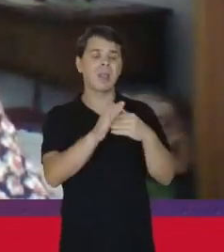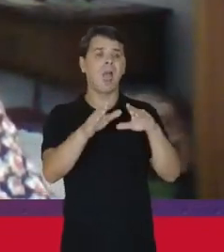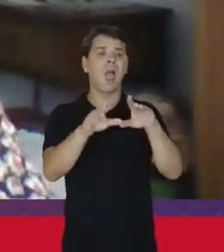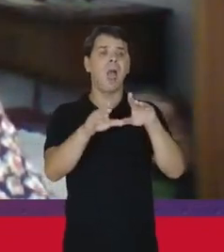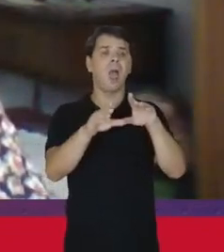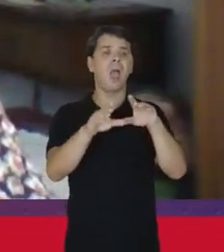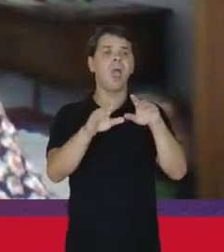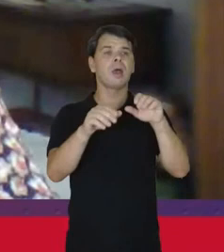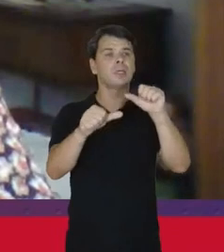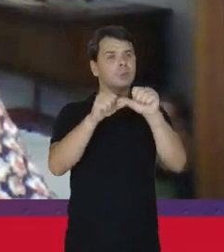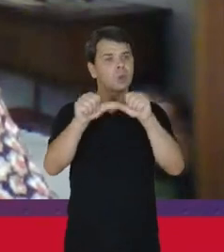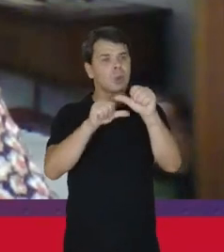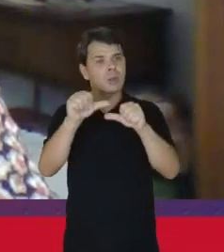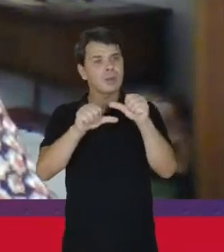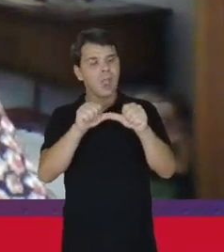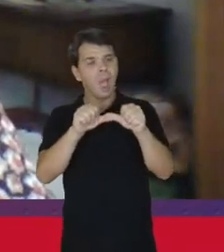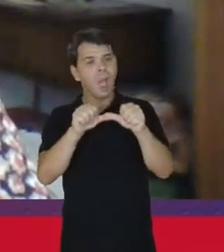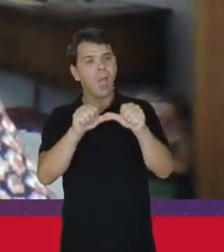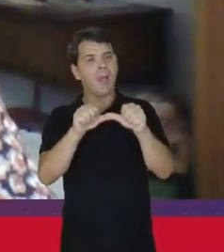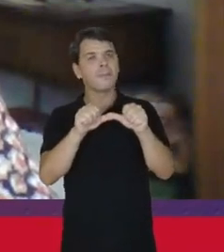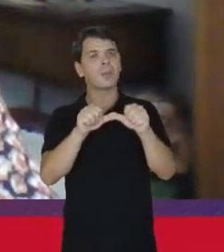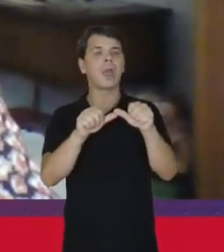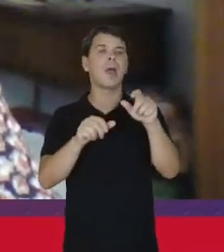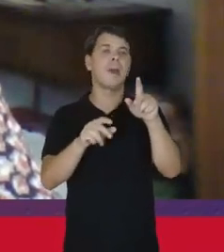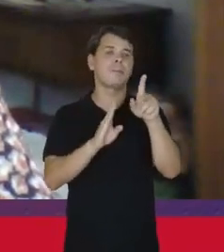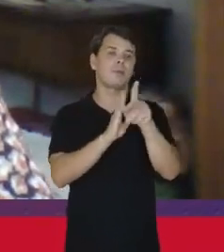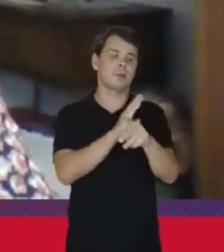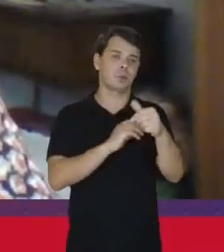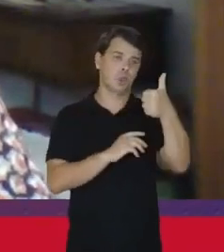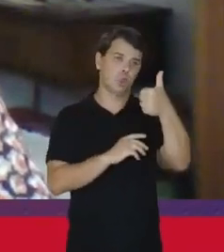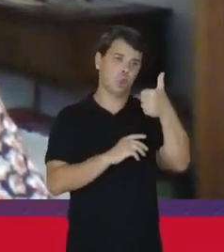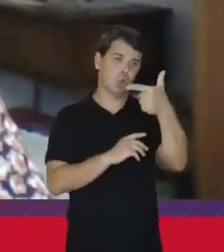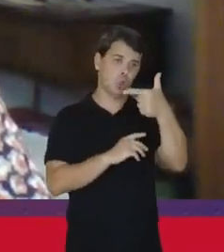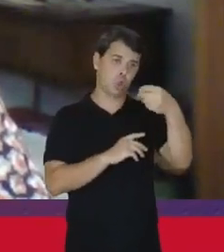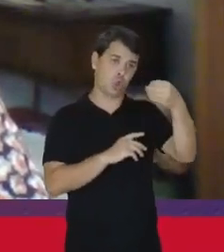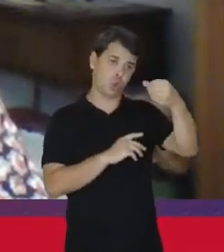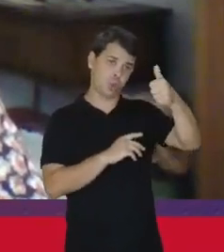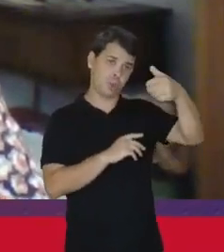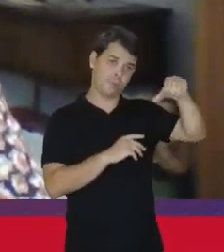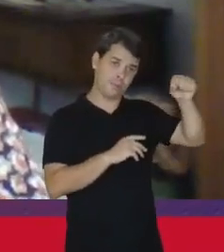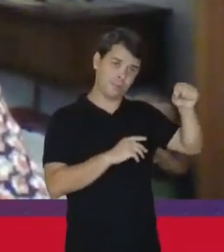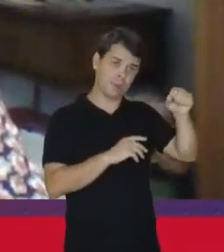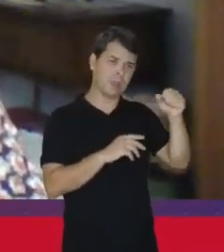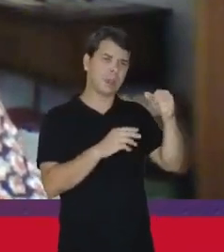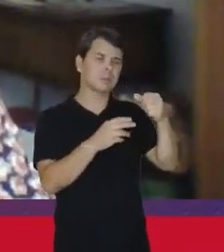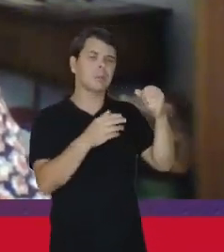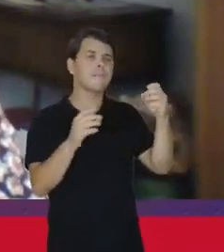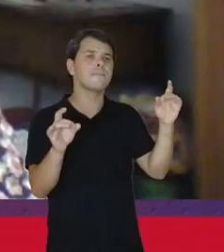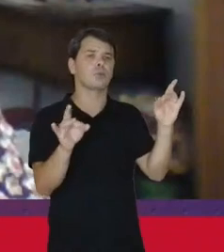da Previdência de 2019, em que se alteraram essas